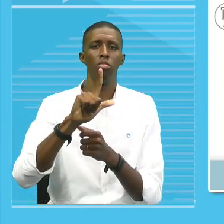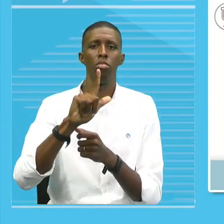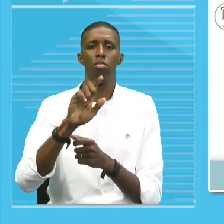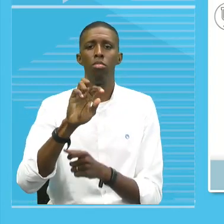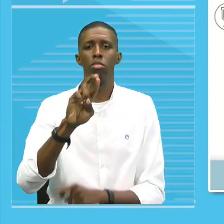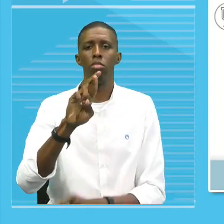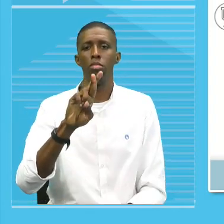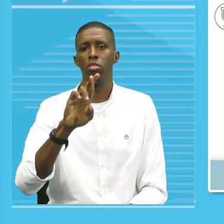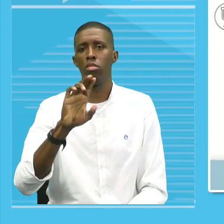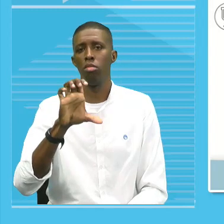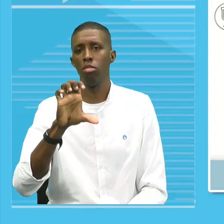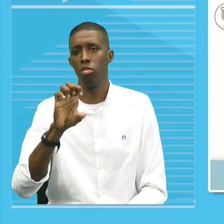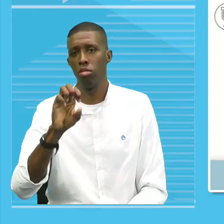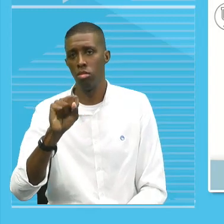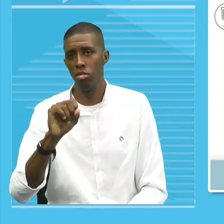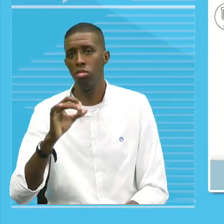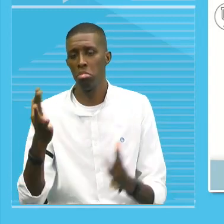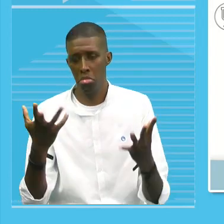né